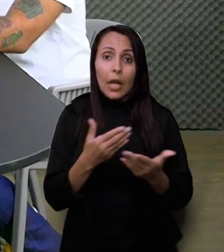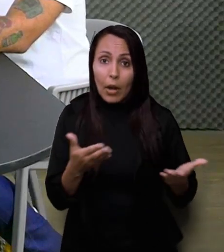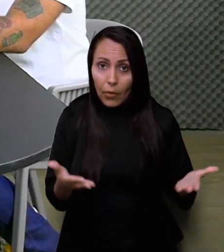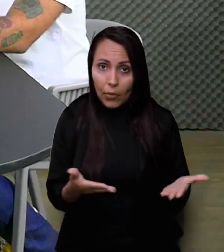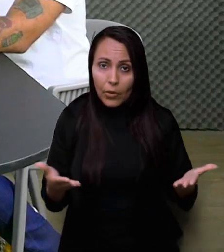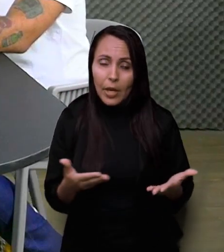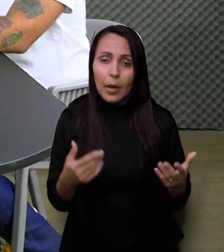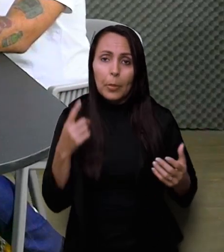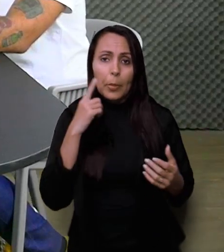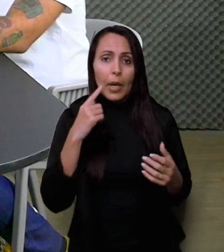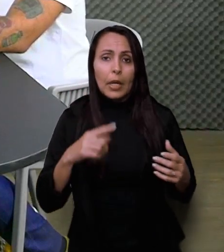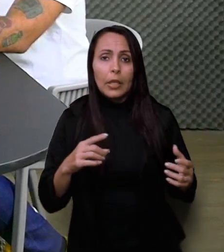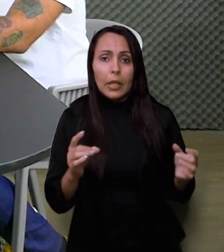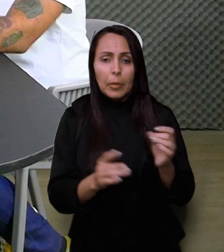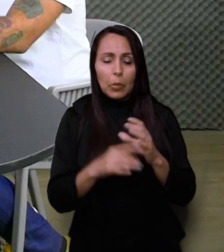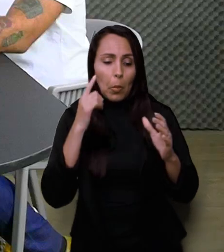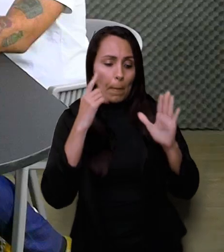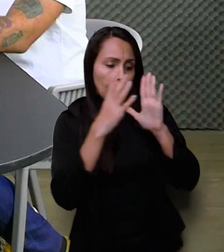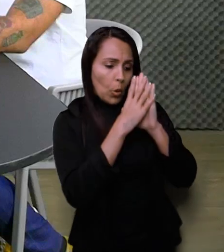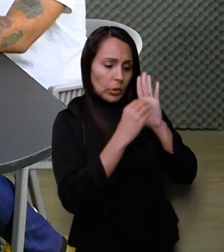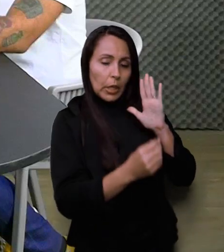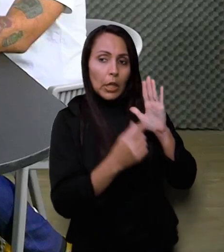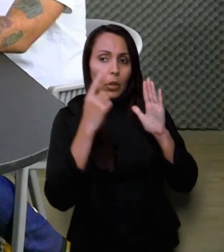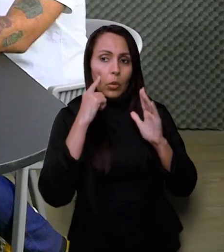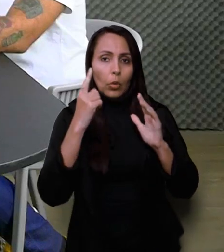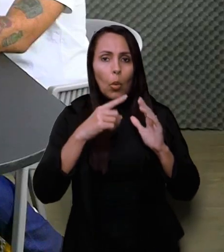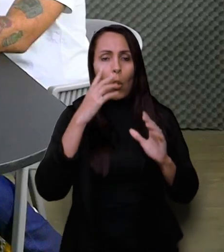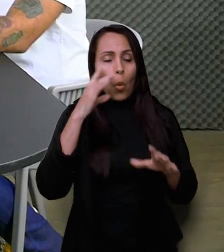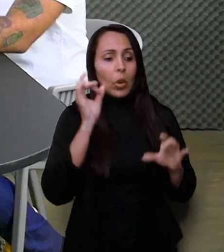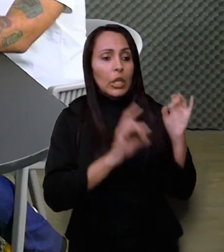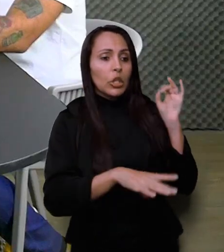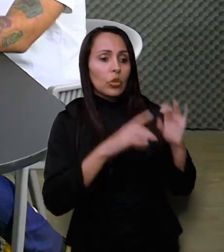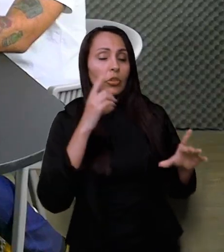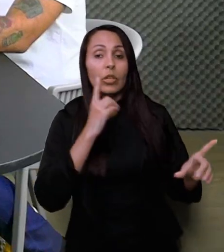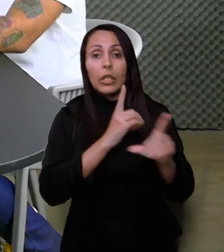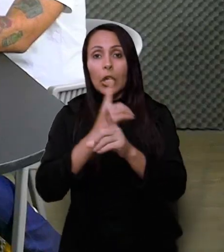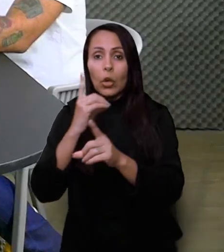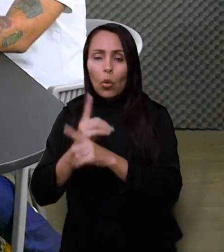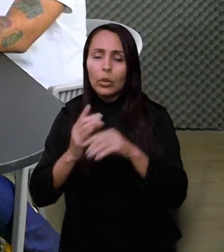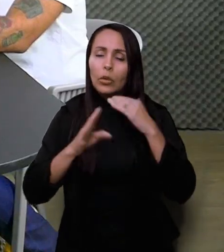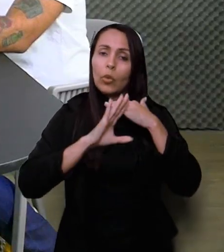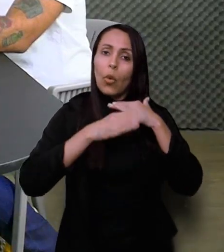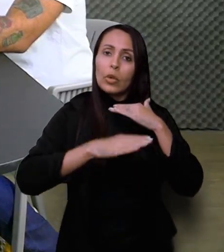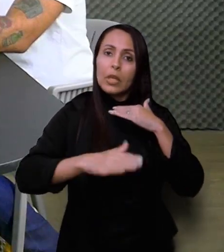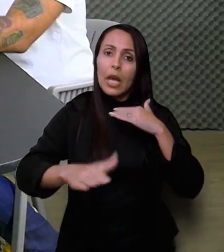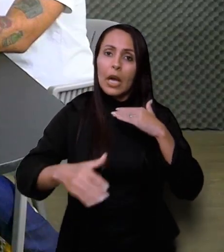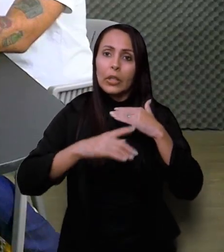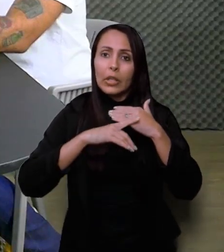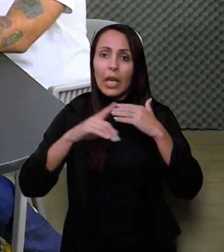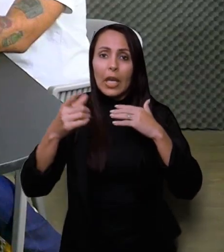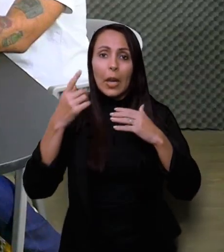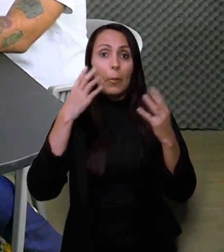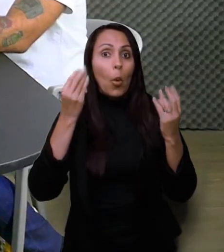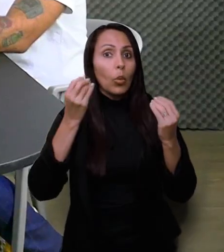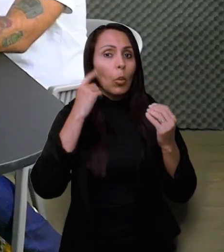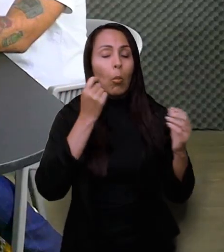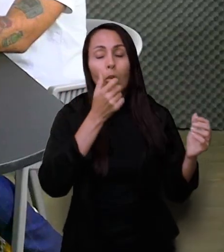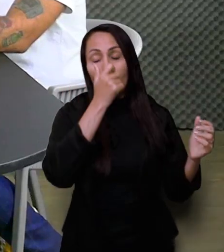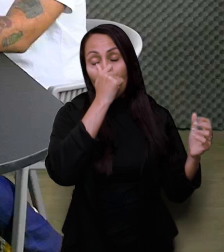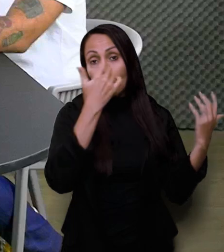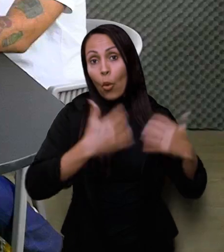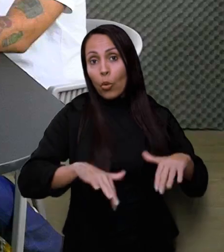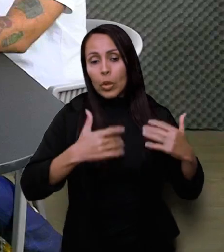agora, um determinado modelo de tênis com lixo que a gente encontra no oceano. E eram carradas, assim, caminhões